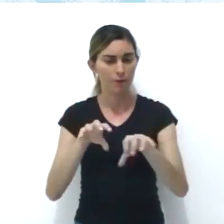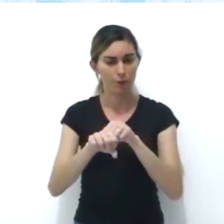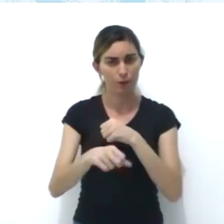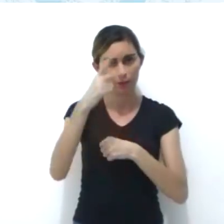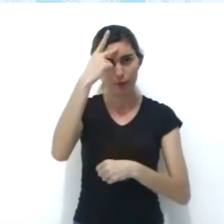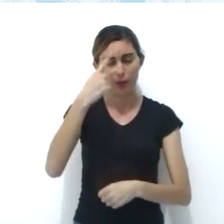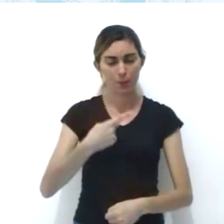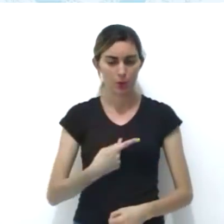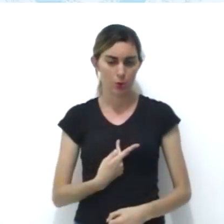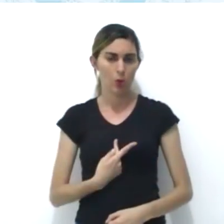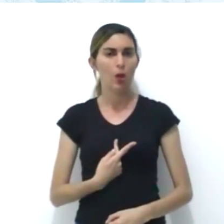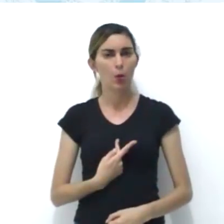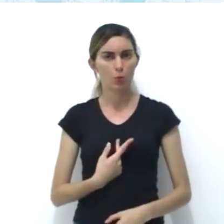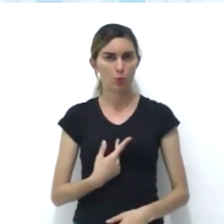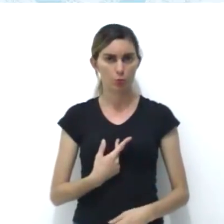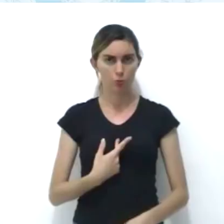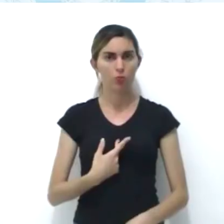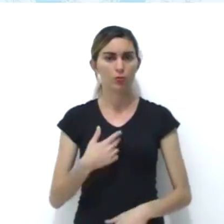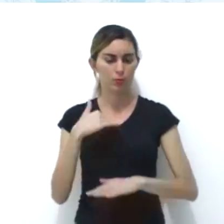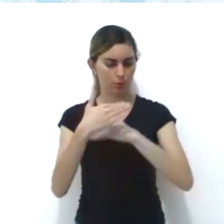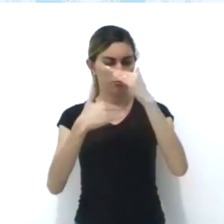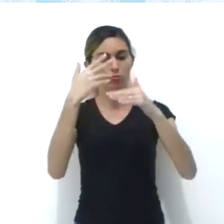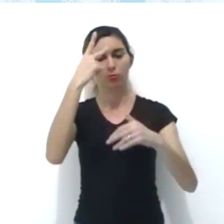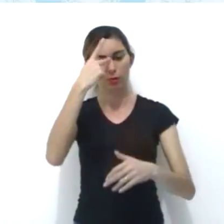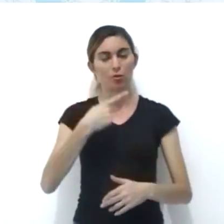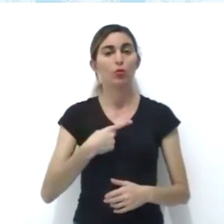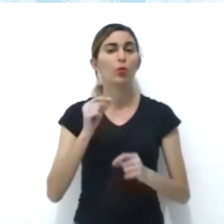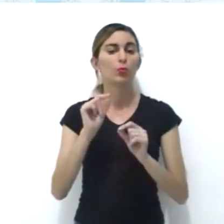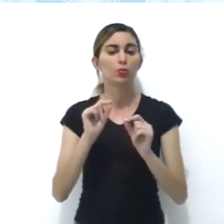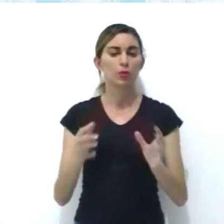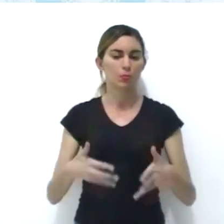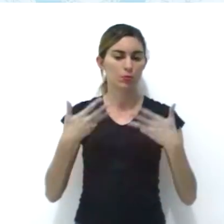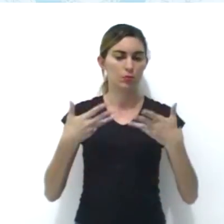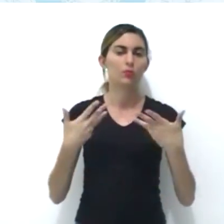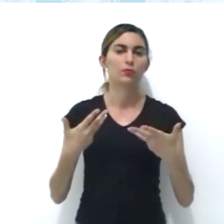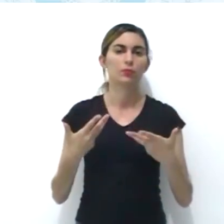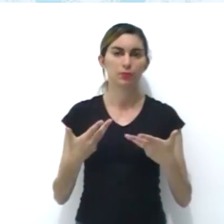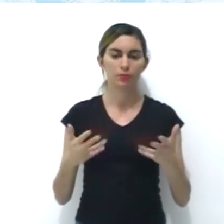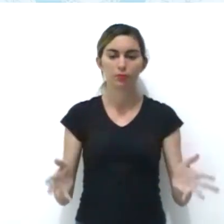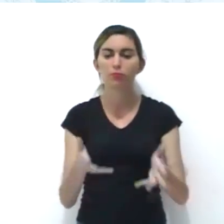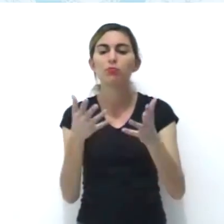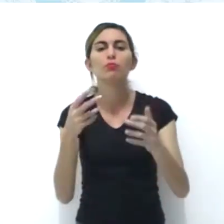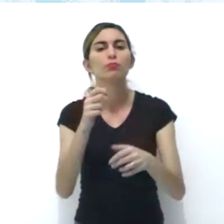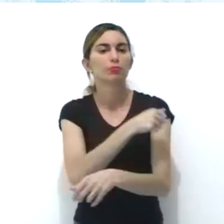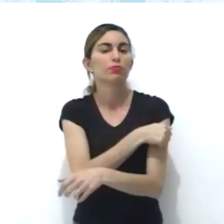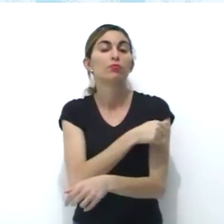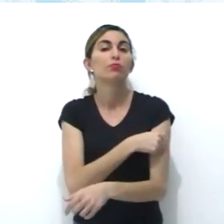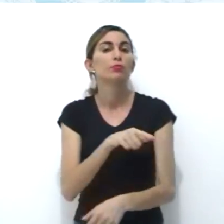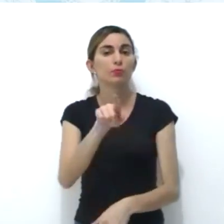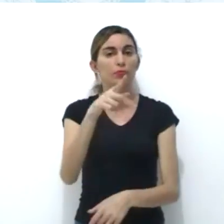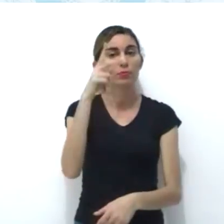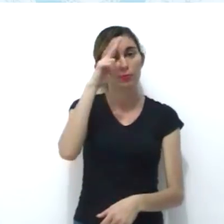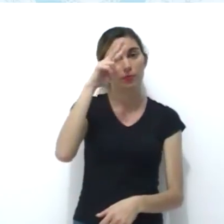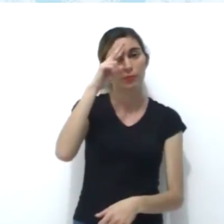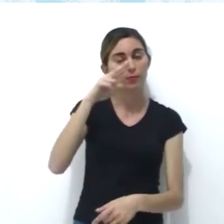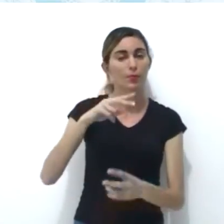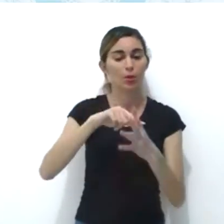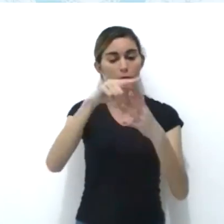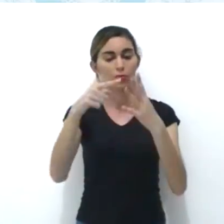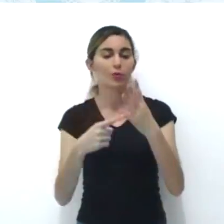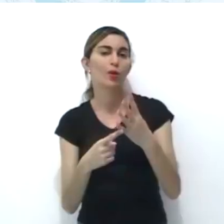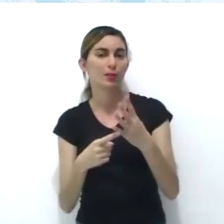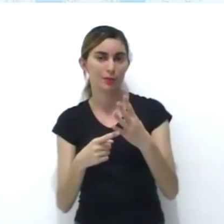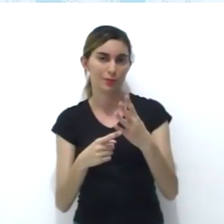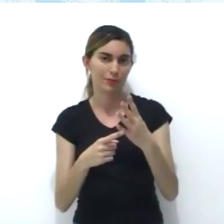a formação pessoal, o que é que isso, né, o que é que a pesquisa vai promover para esses alunos? E aí vocês vão lembrar do discurso